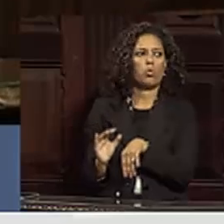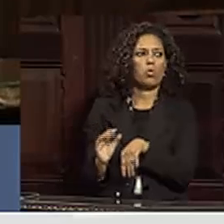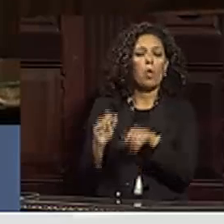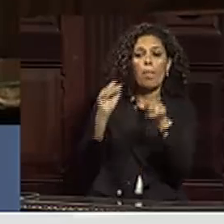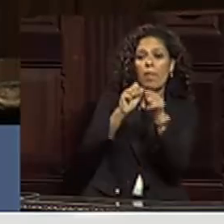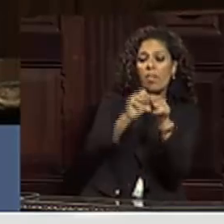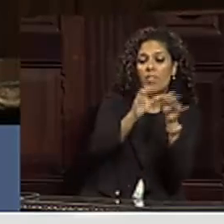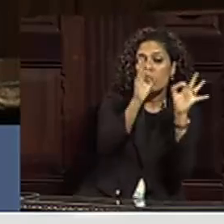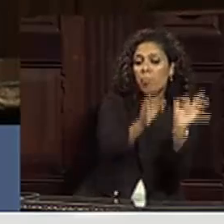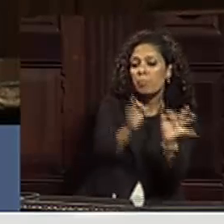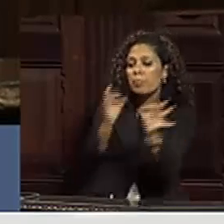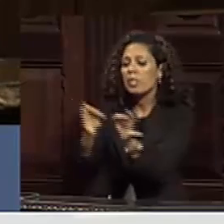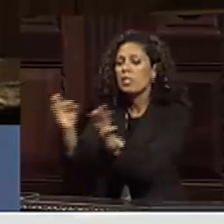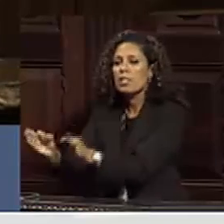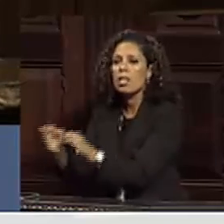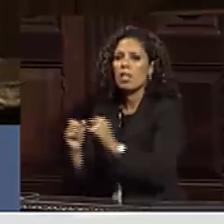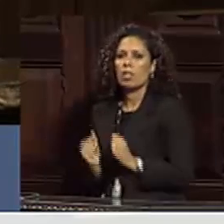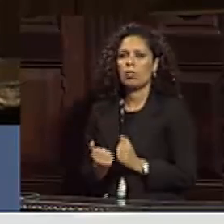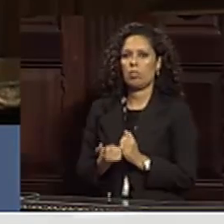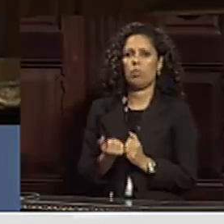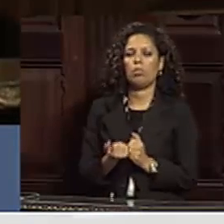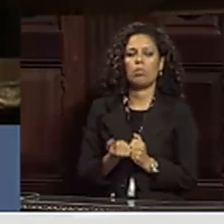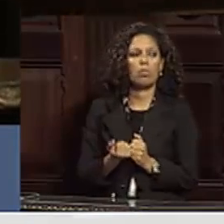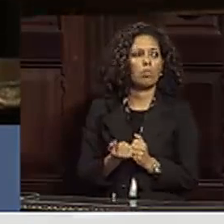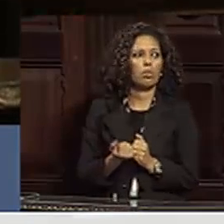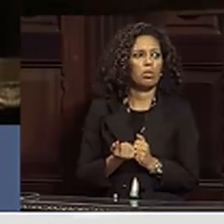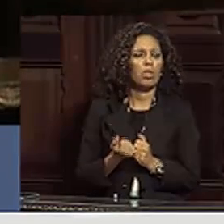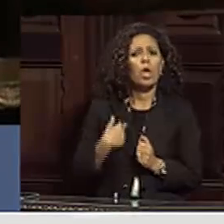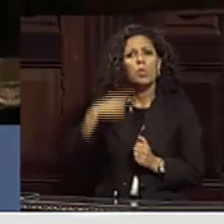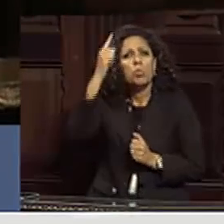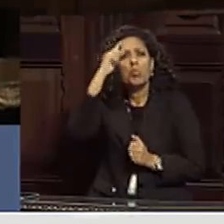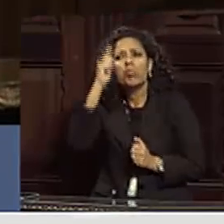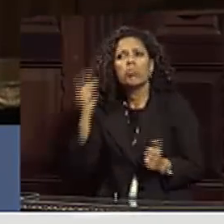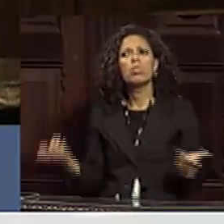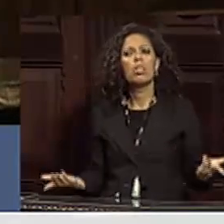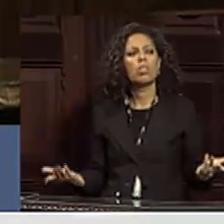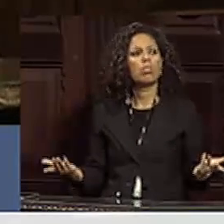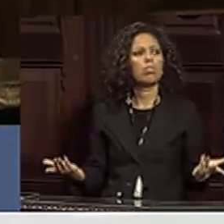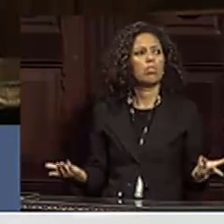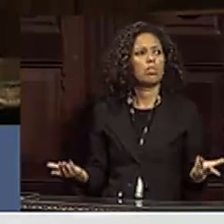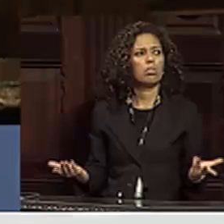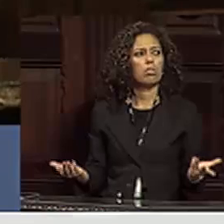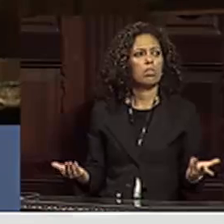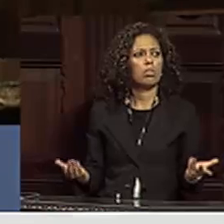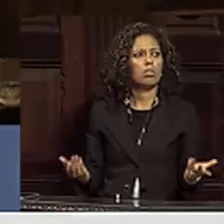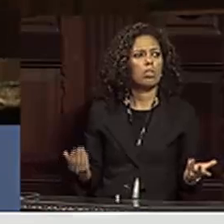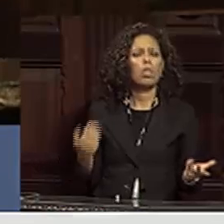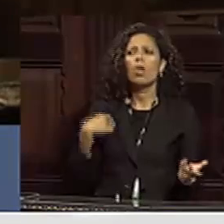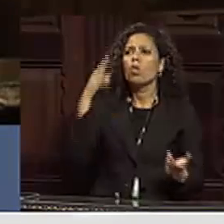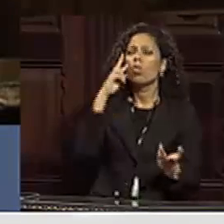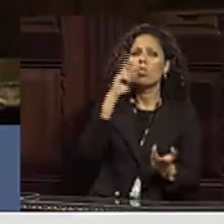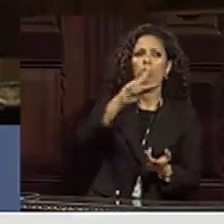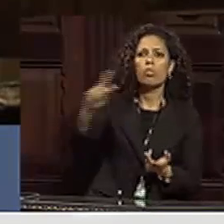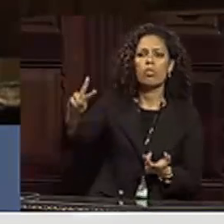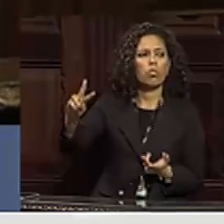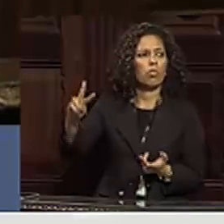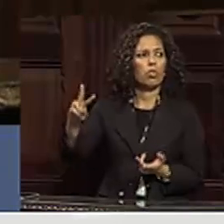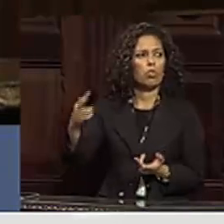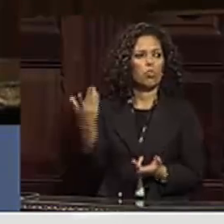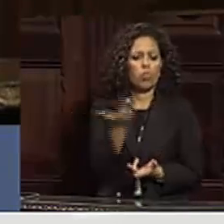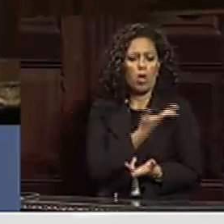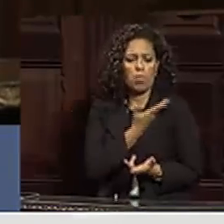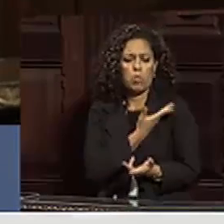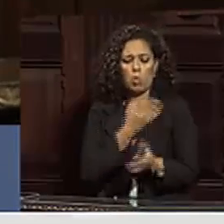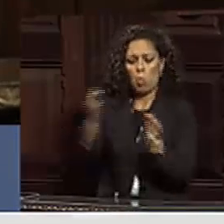saber usar a arma no momento certo. Eu não entendo isso. Quando eu vejo um amigo, um colega, até fazer uma